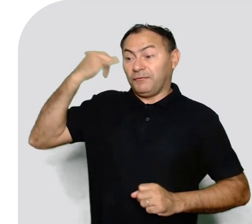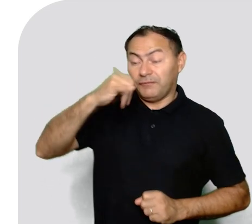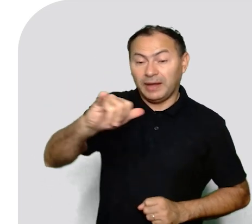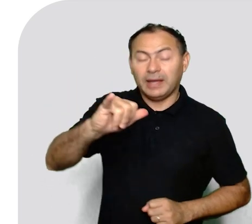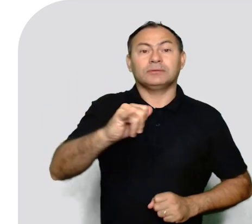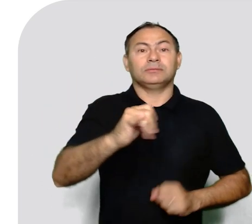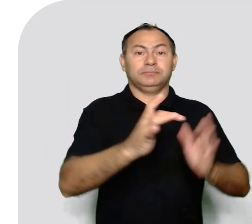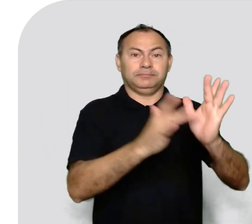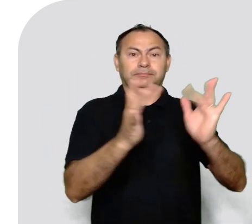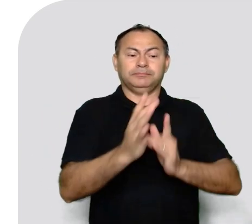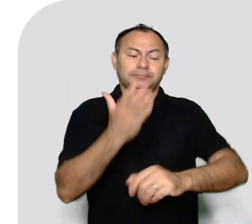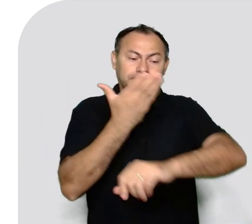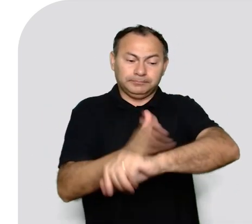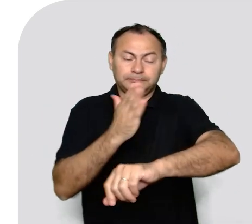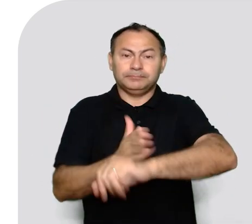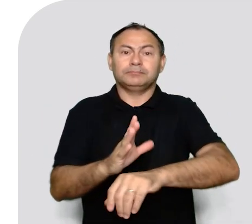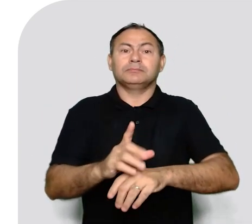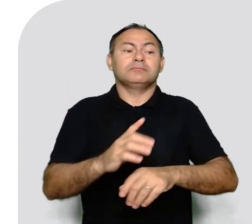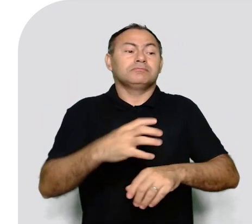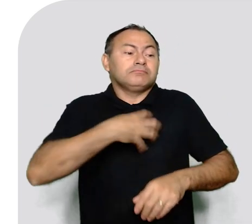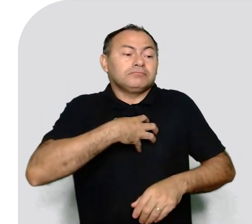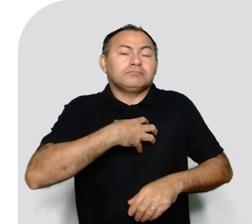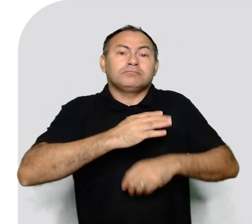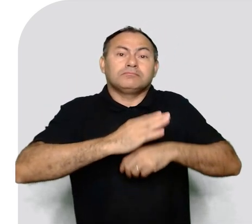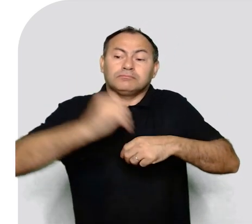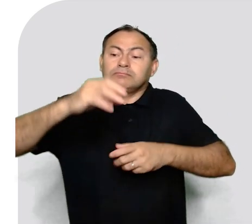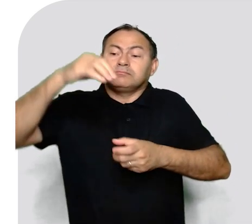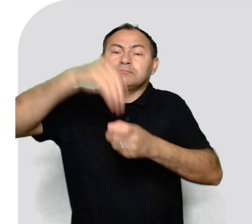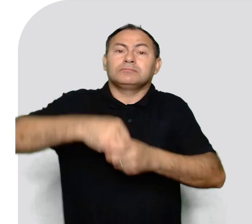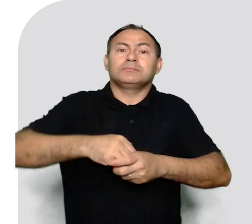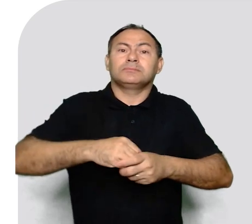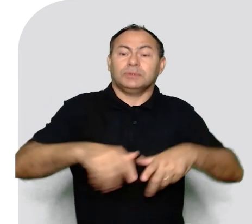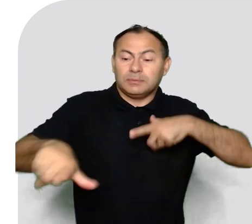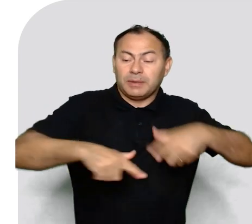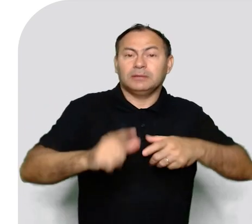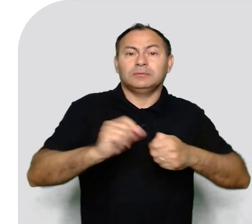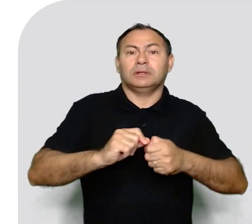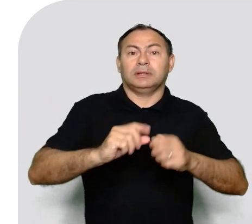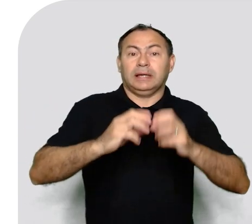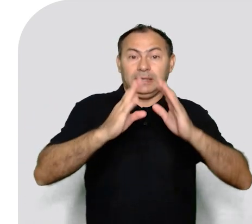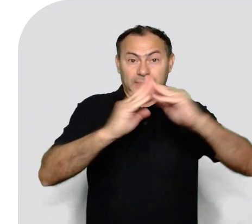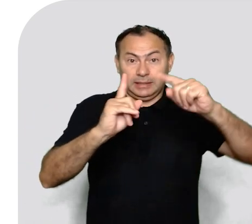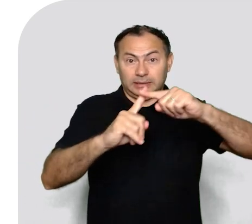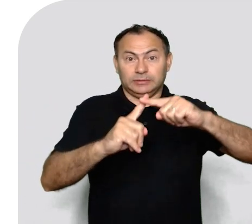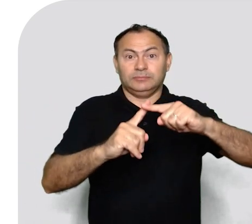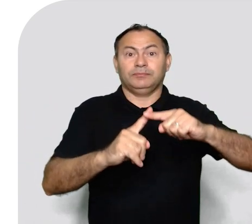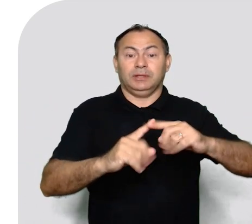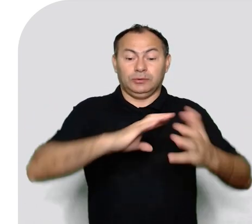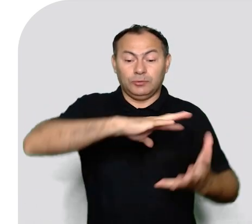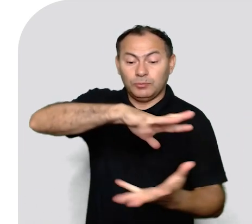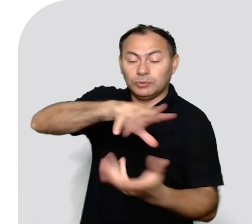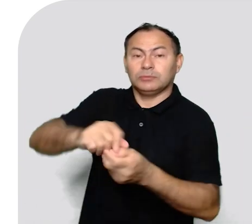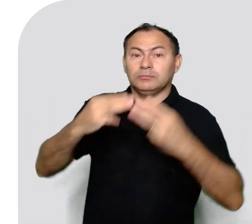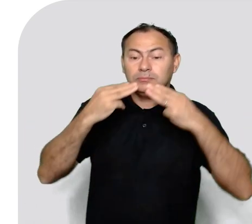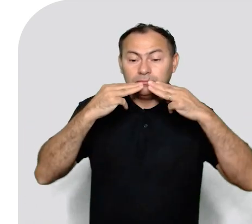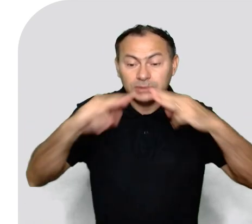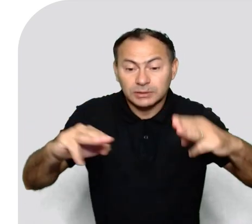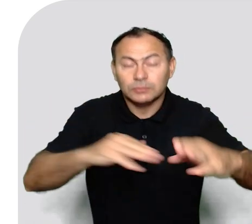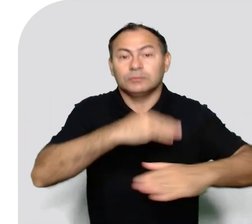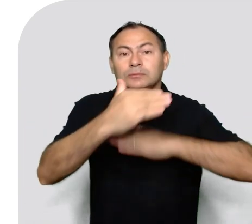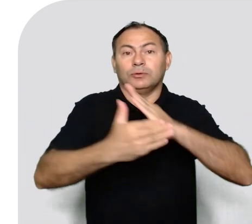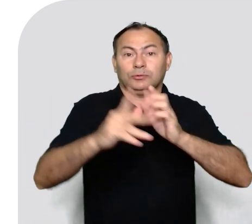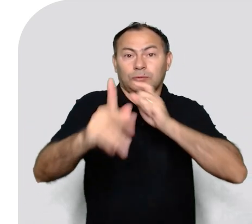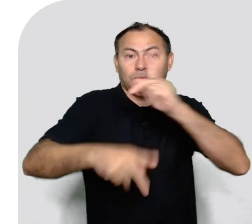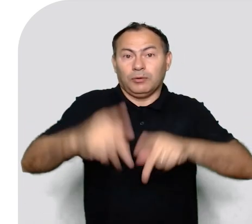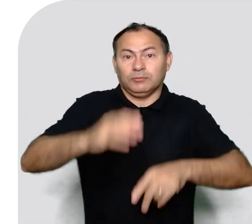Cristo, exercem pela parte que lhes toca, na Igreja e no mundo, a missão de todo o povo